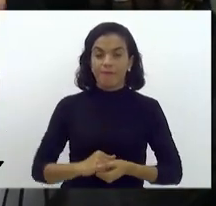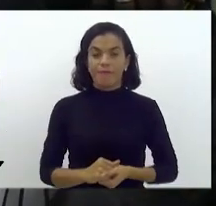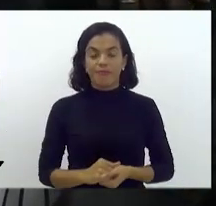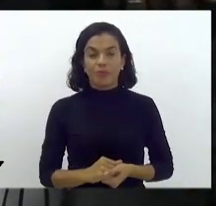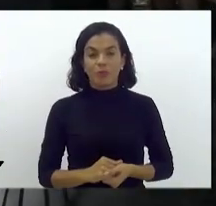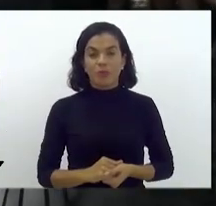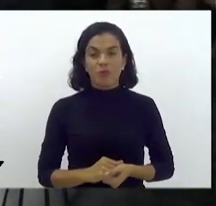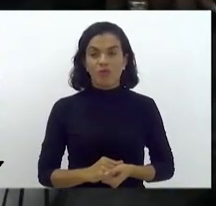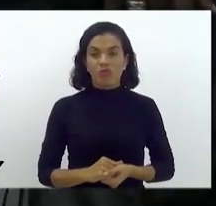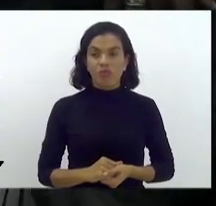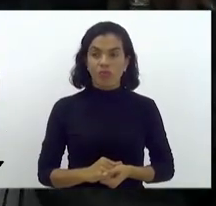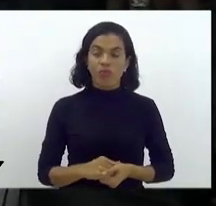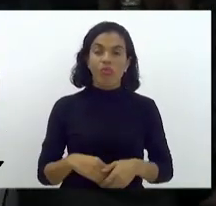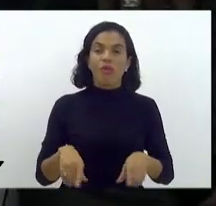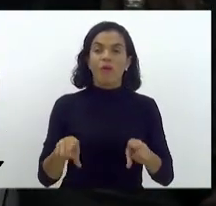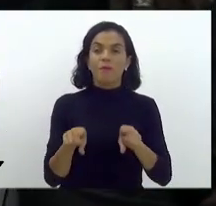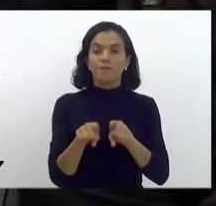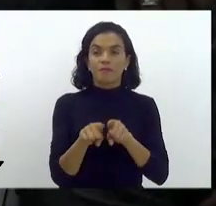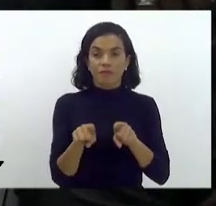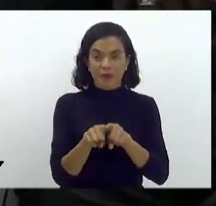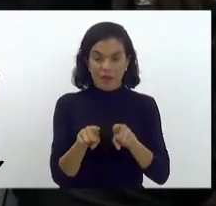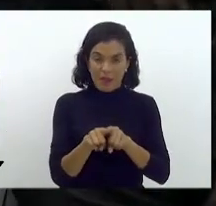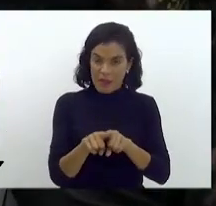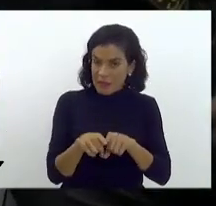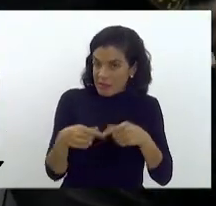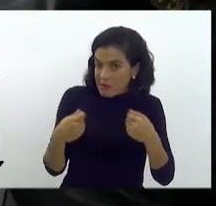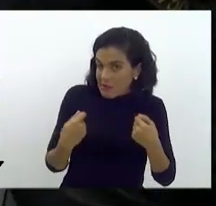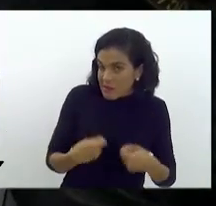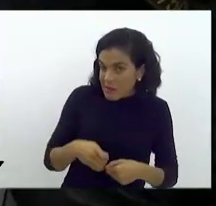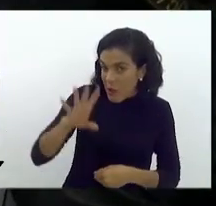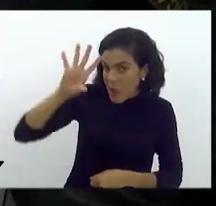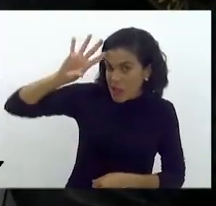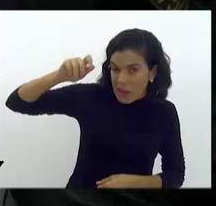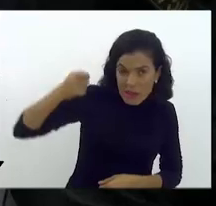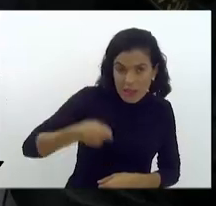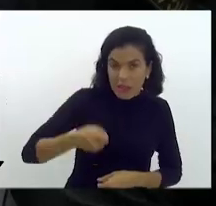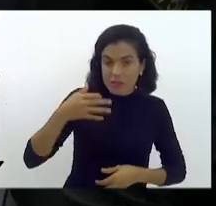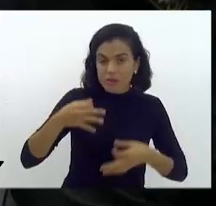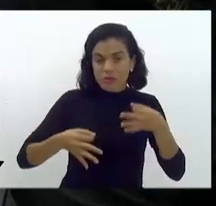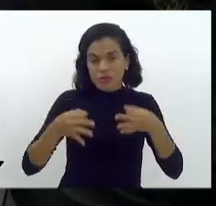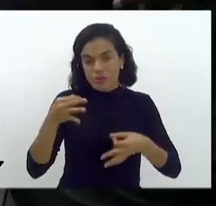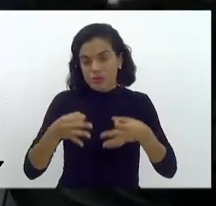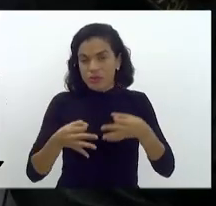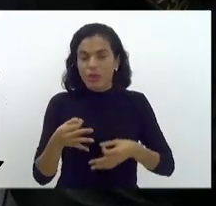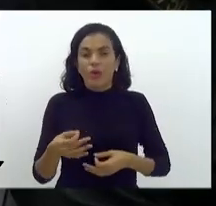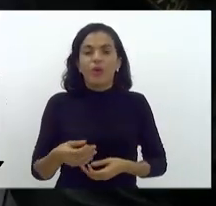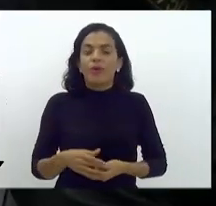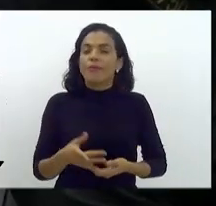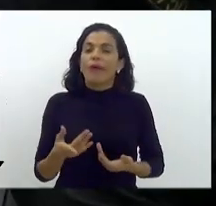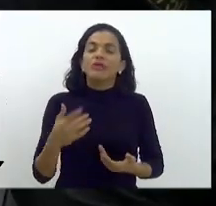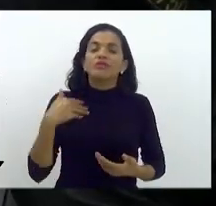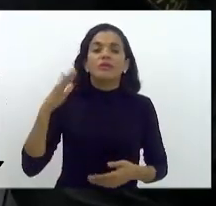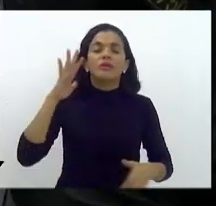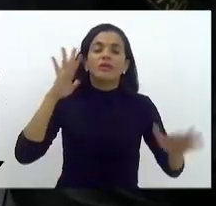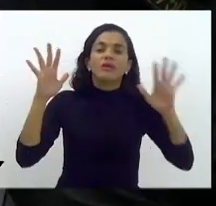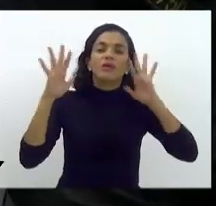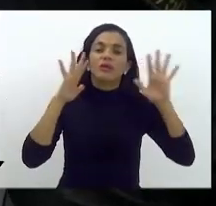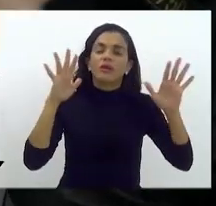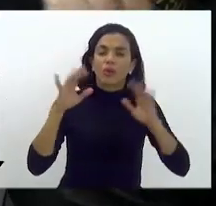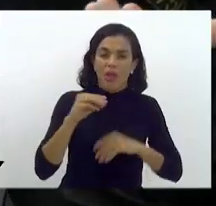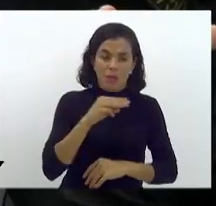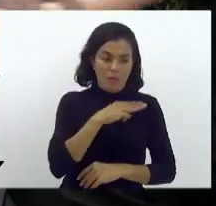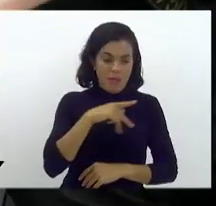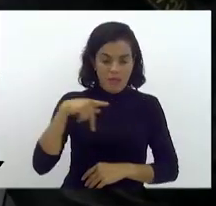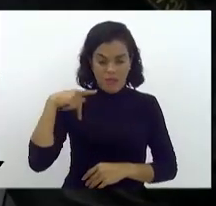e se necessário a decisão do Judiciário o pressuposto entre